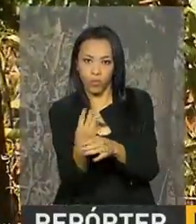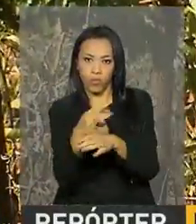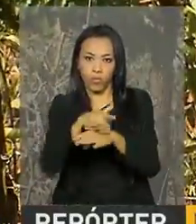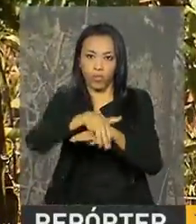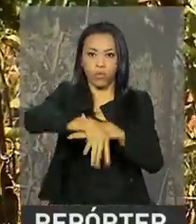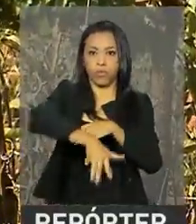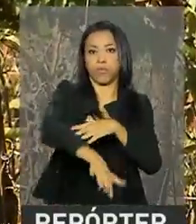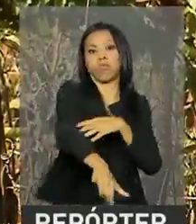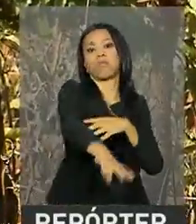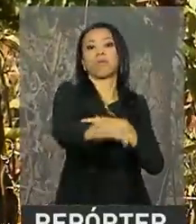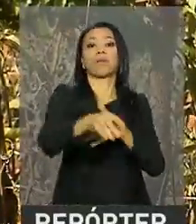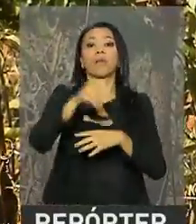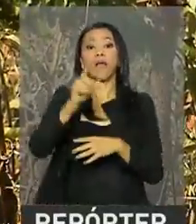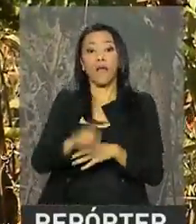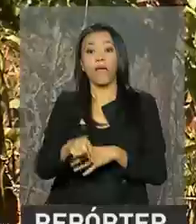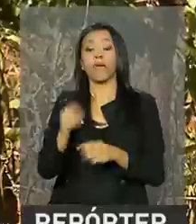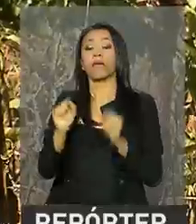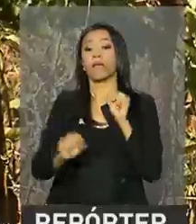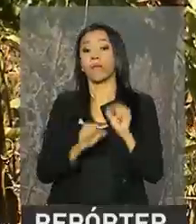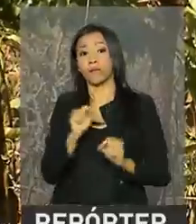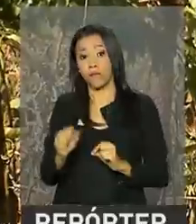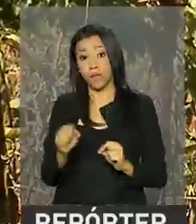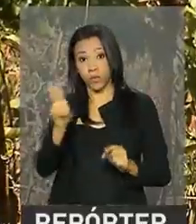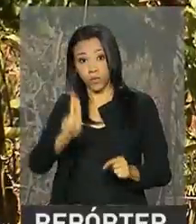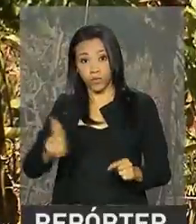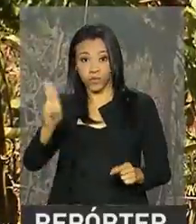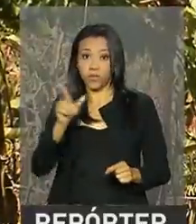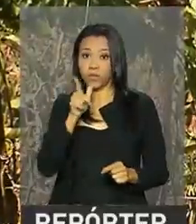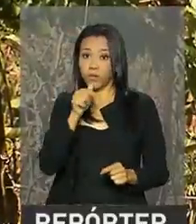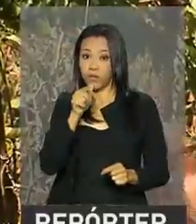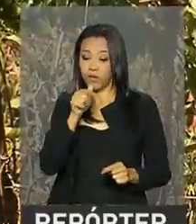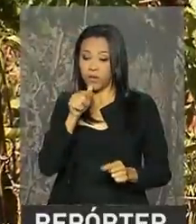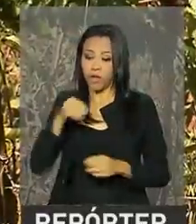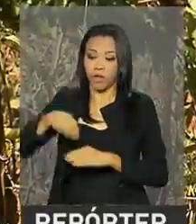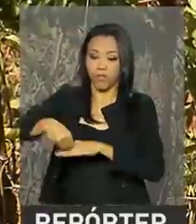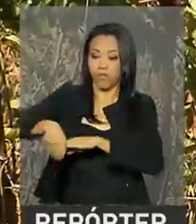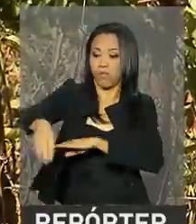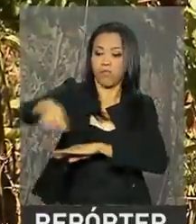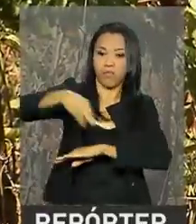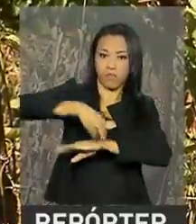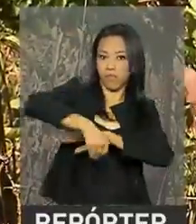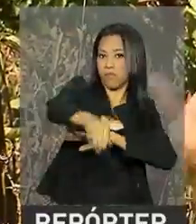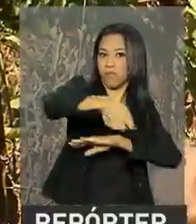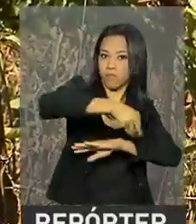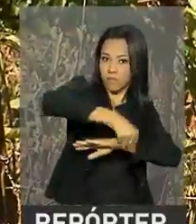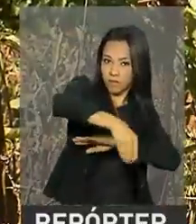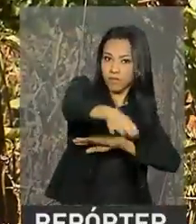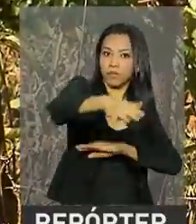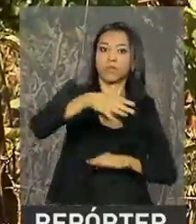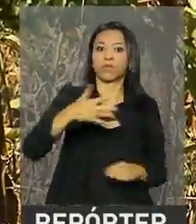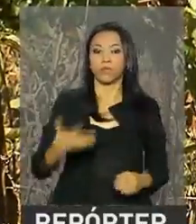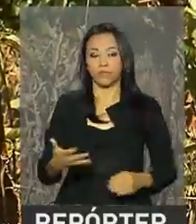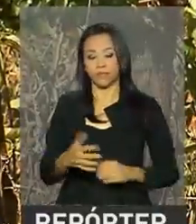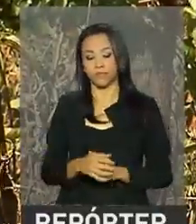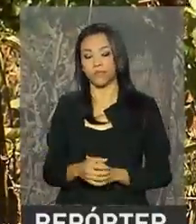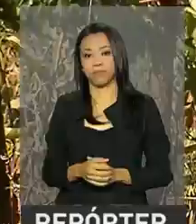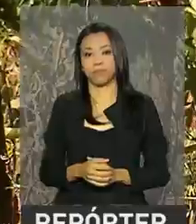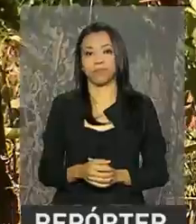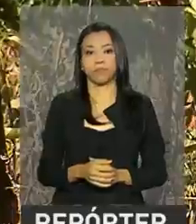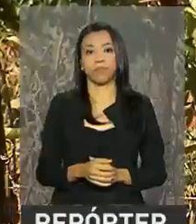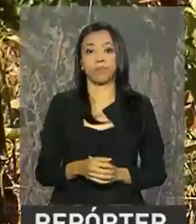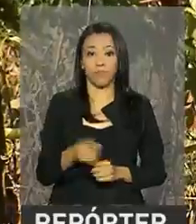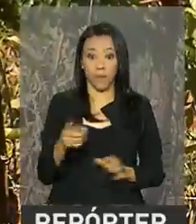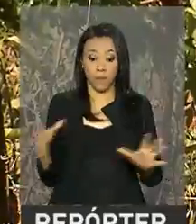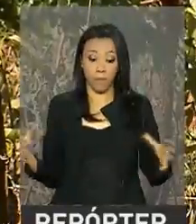trazer essa produção orgânica por meio da água floresta pra a área no entorno